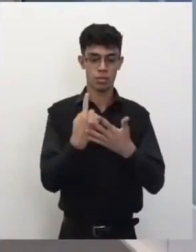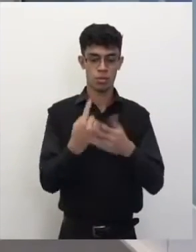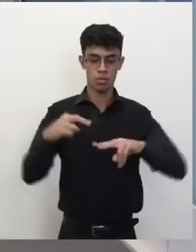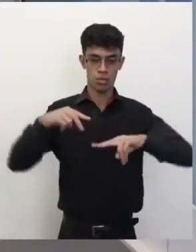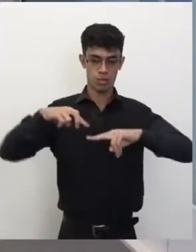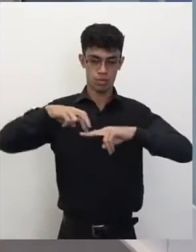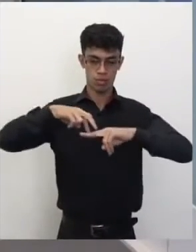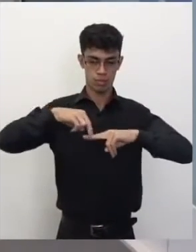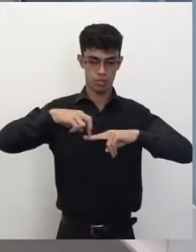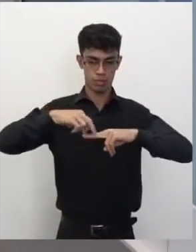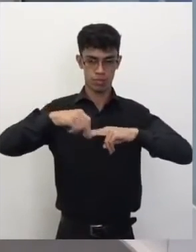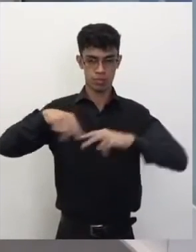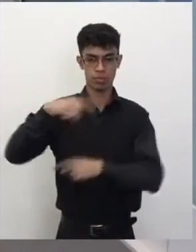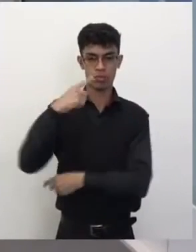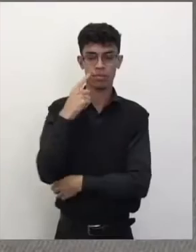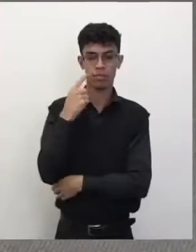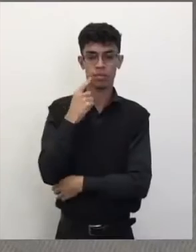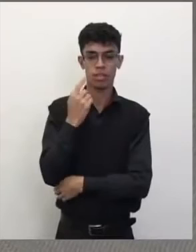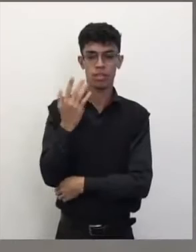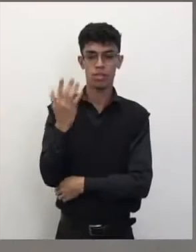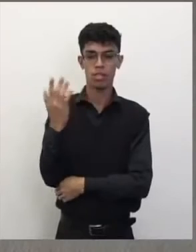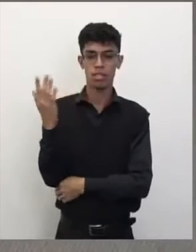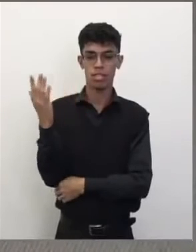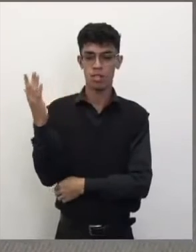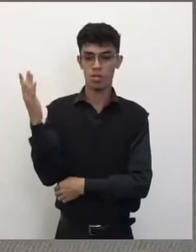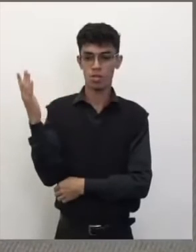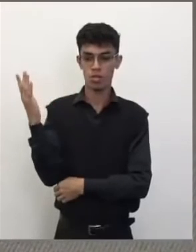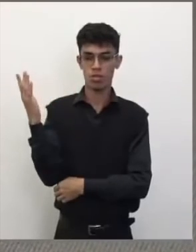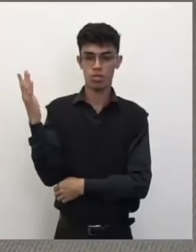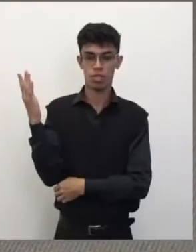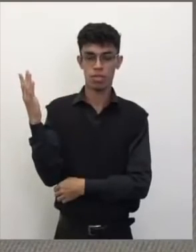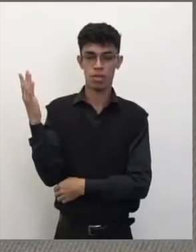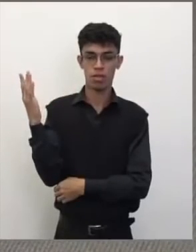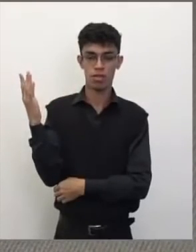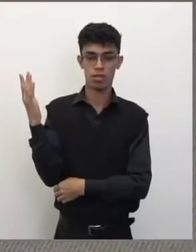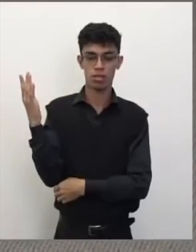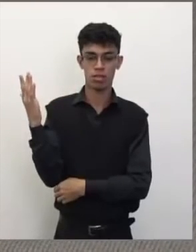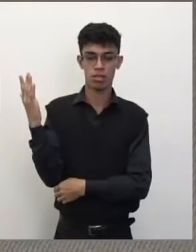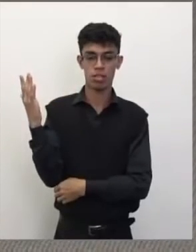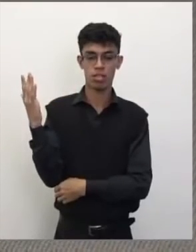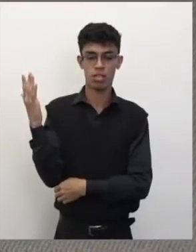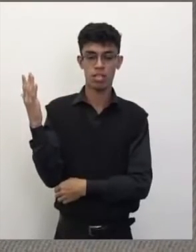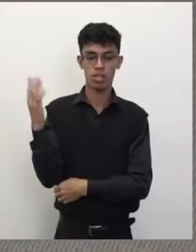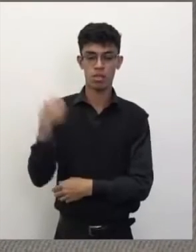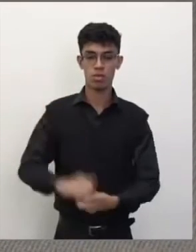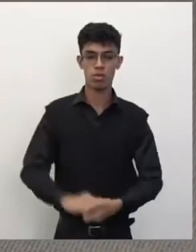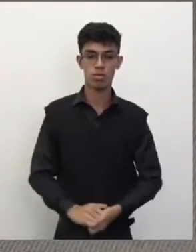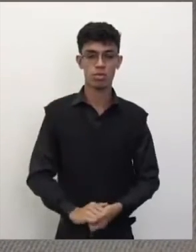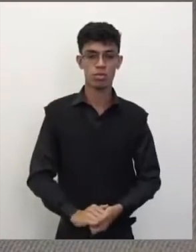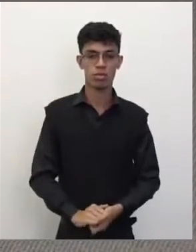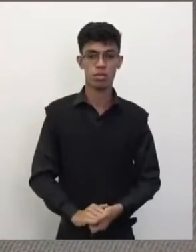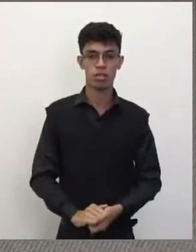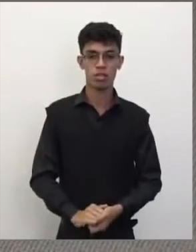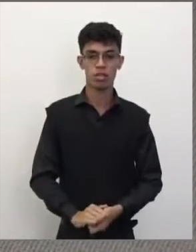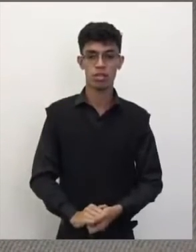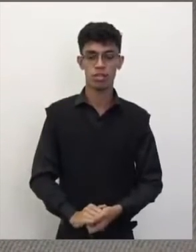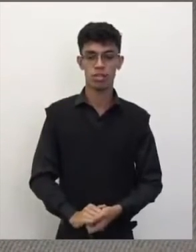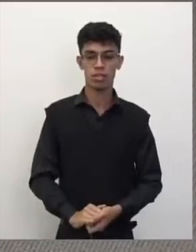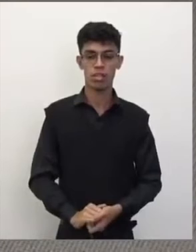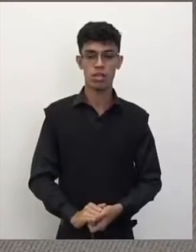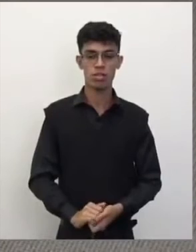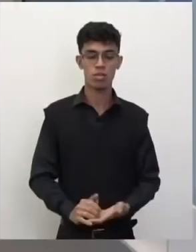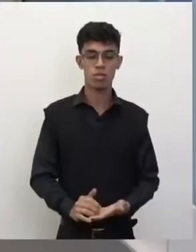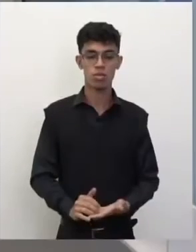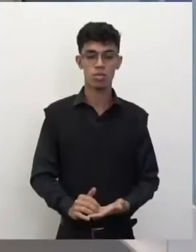do skate. Ai, meu Deus. Sem cair, tá, Tony? Sem cair, ó. Tô inteiro no skate, ó. A ideia é